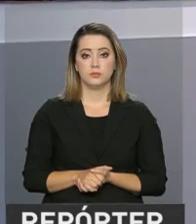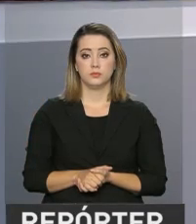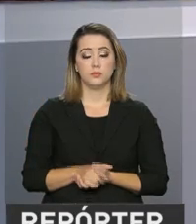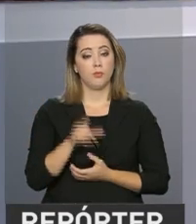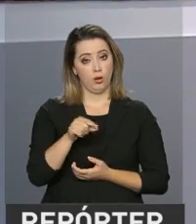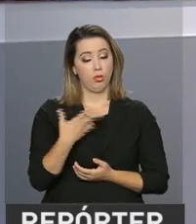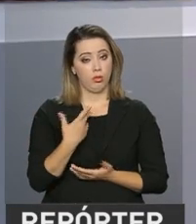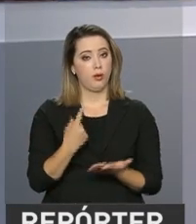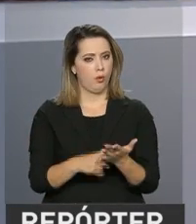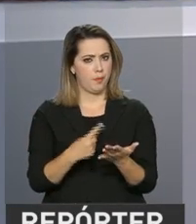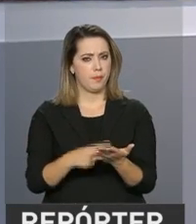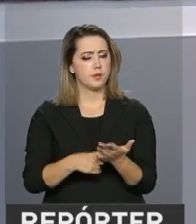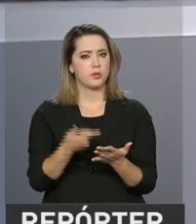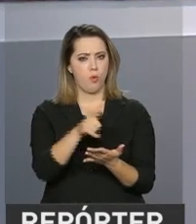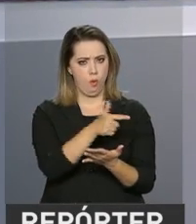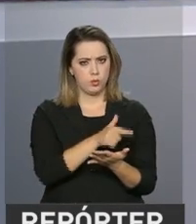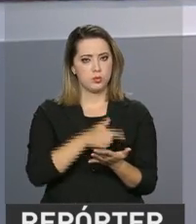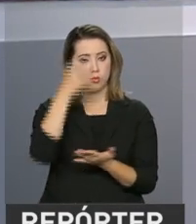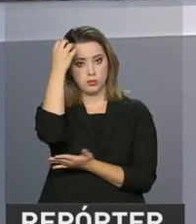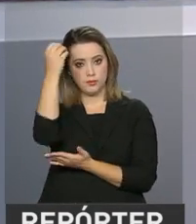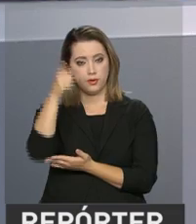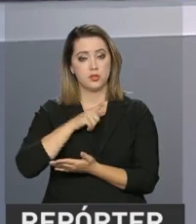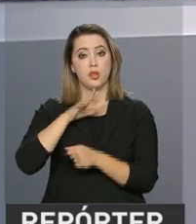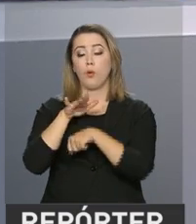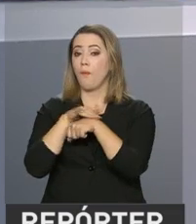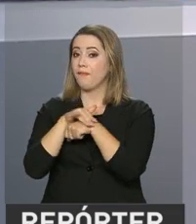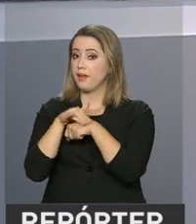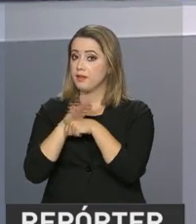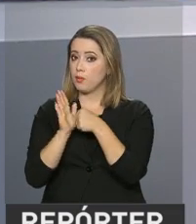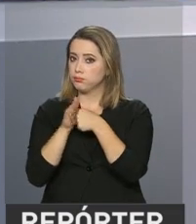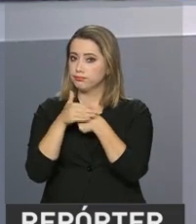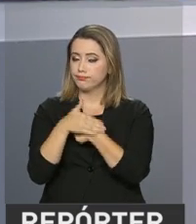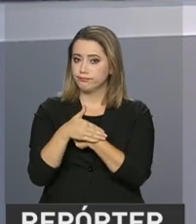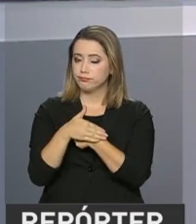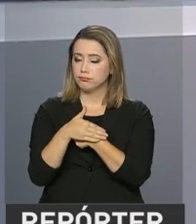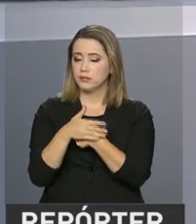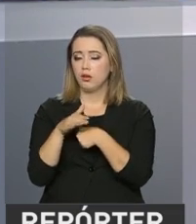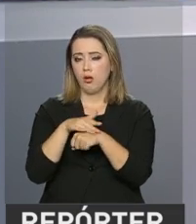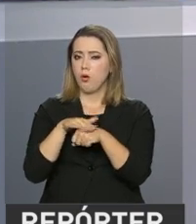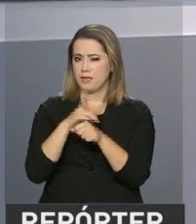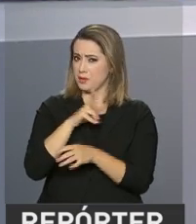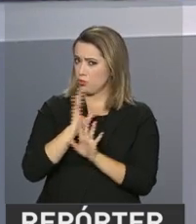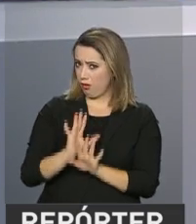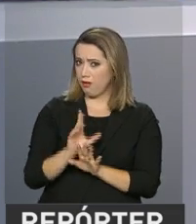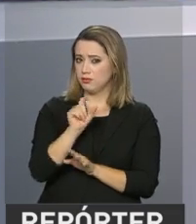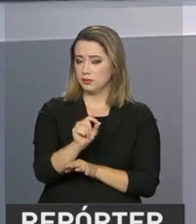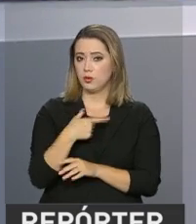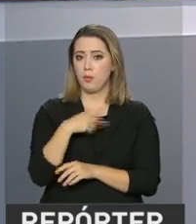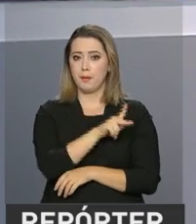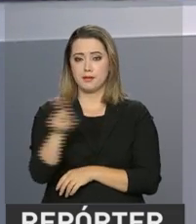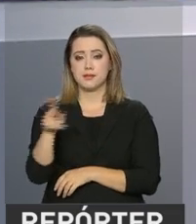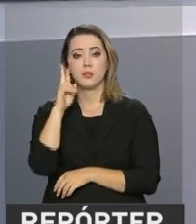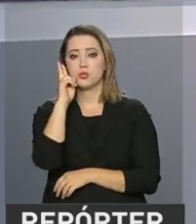Entre os compromissos da viagem, o presidente Temer teve uma conversa reservada com o presidente da Rússia, Vladimir Putin. Também